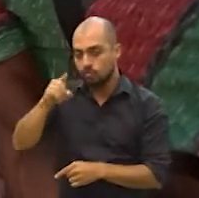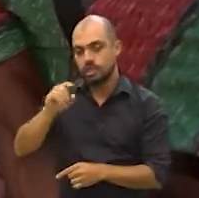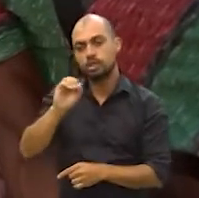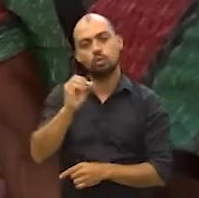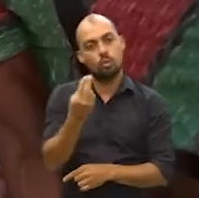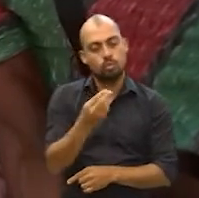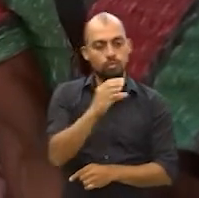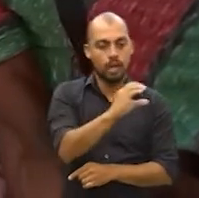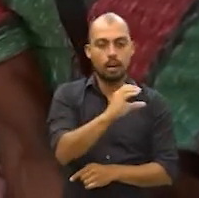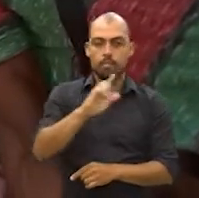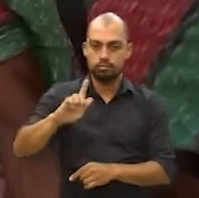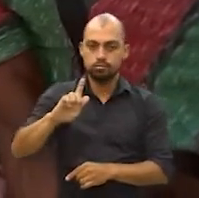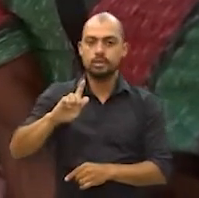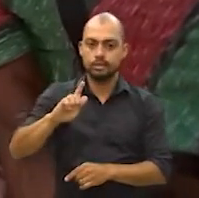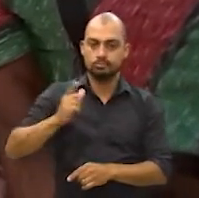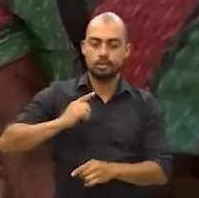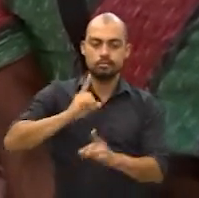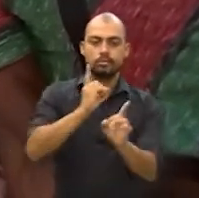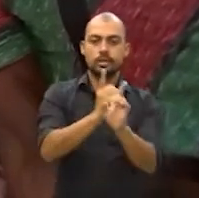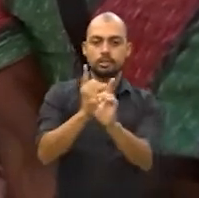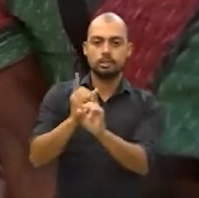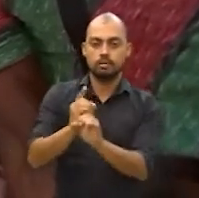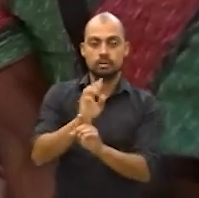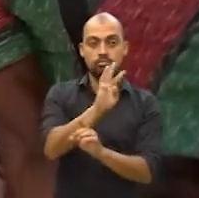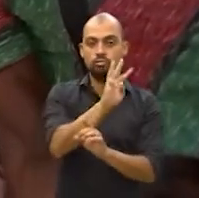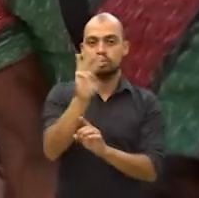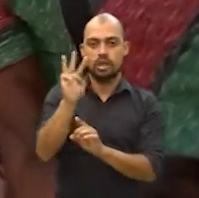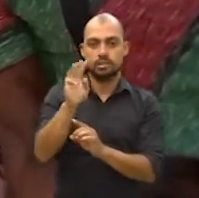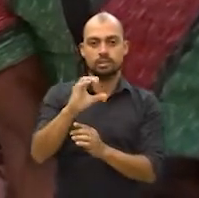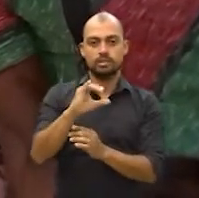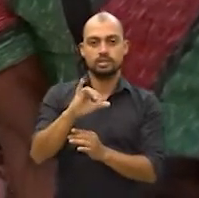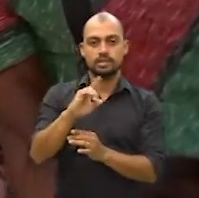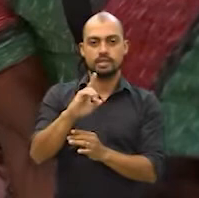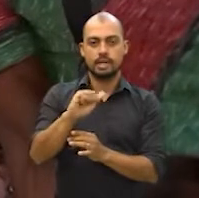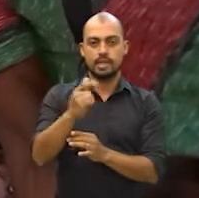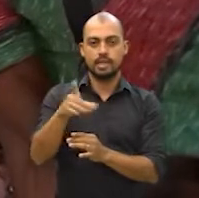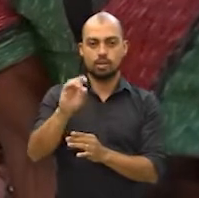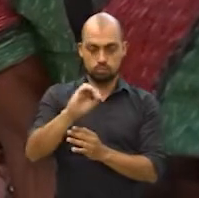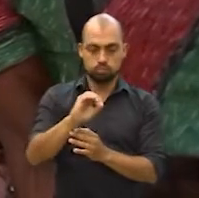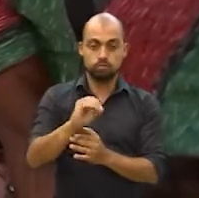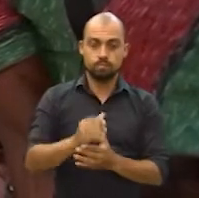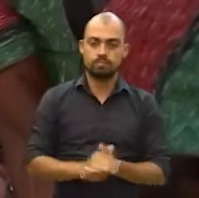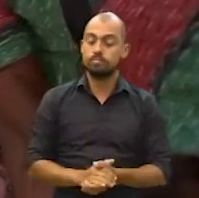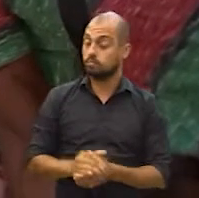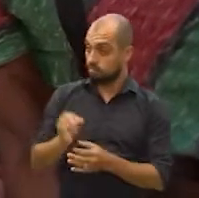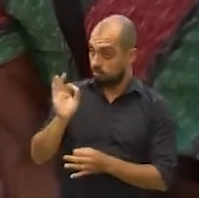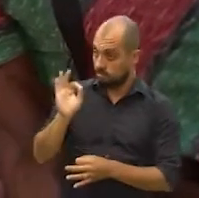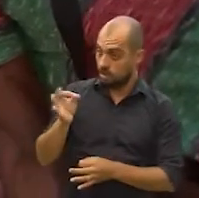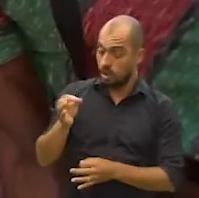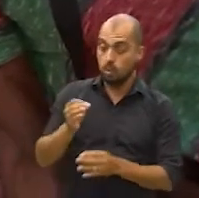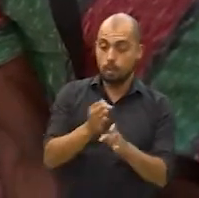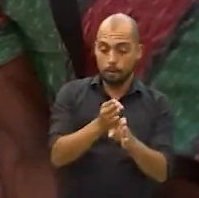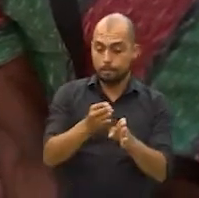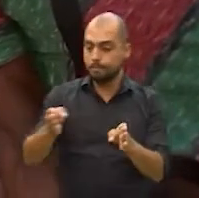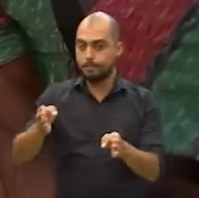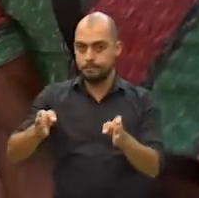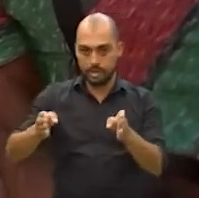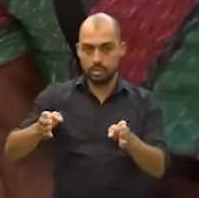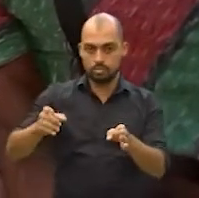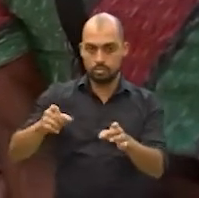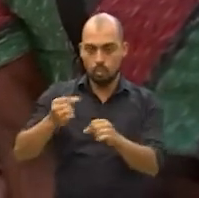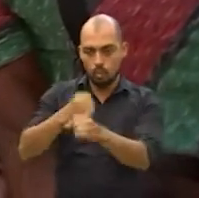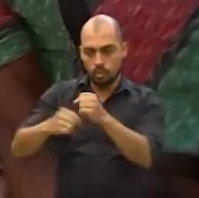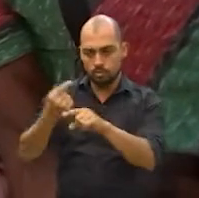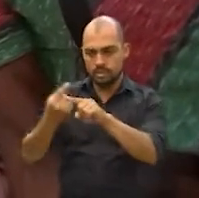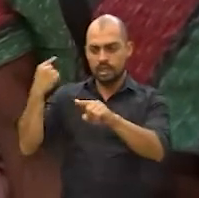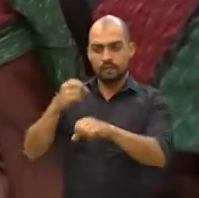do Campo Grande, que estão localizadas nos Agilizas, através do portal do cidadão. Certo. E com relação ao mesmo período do ano